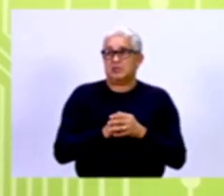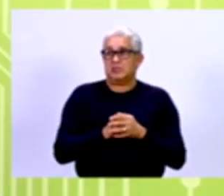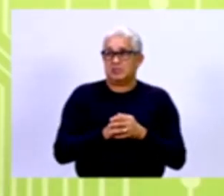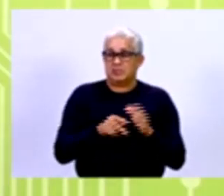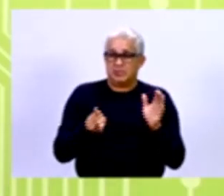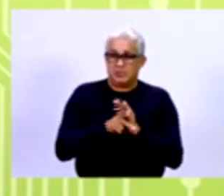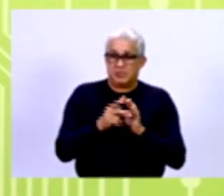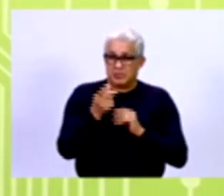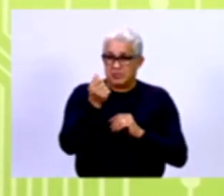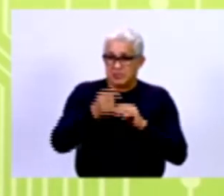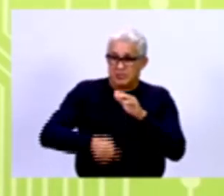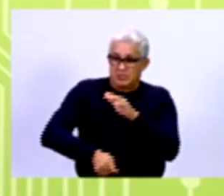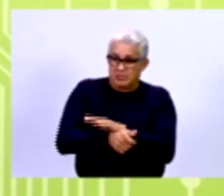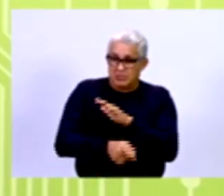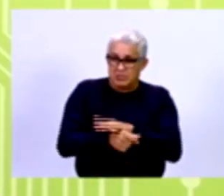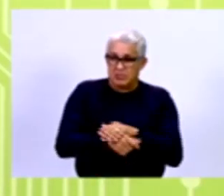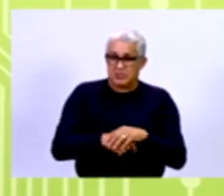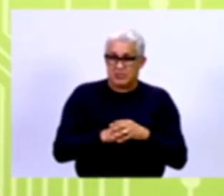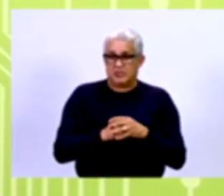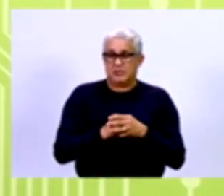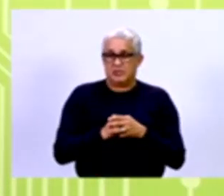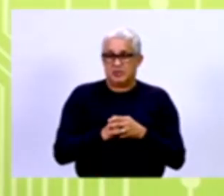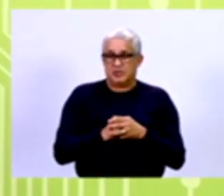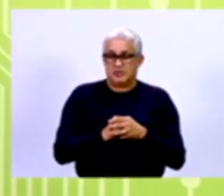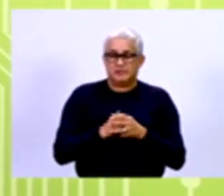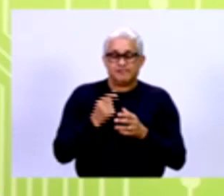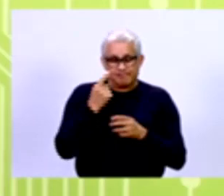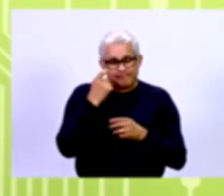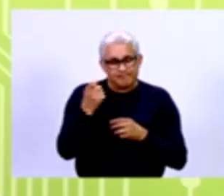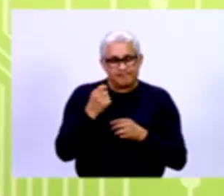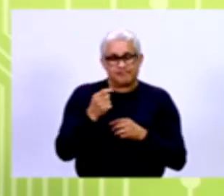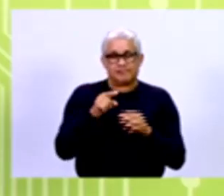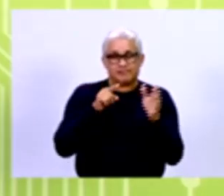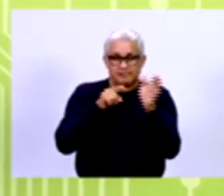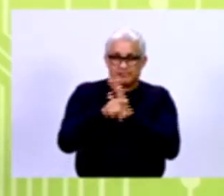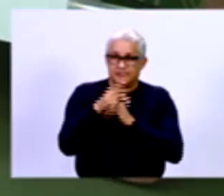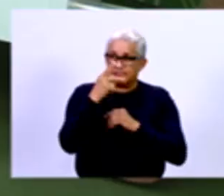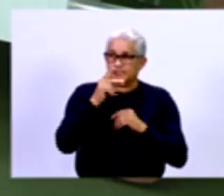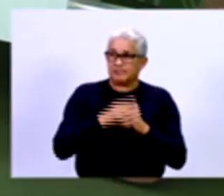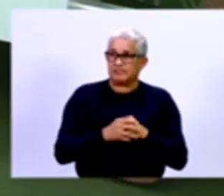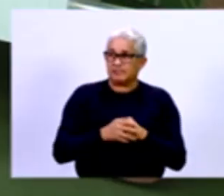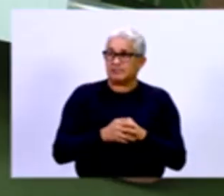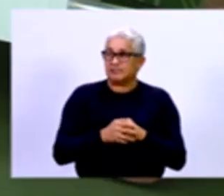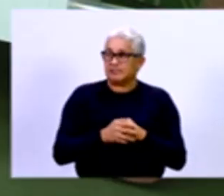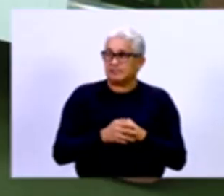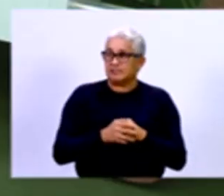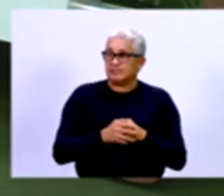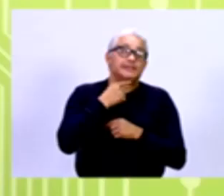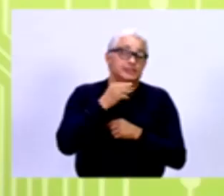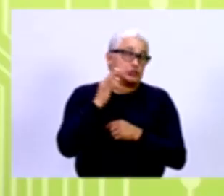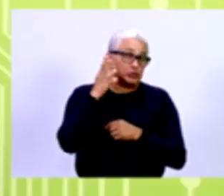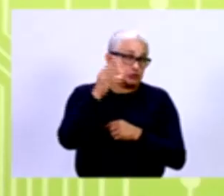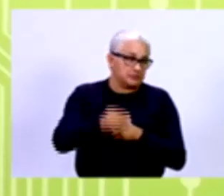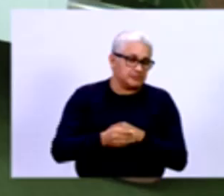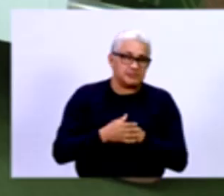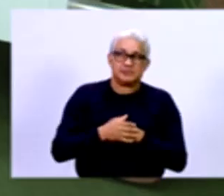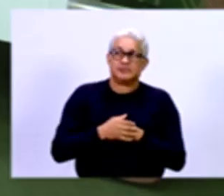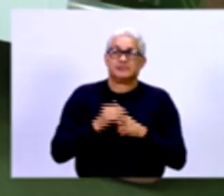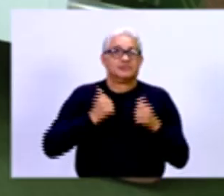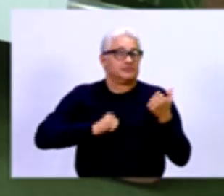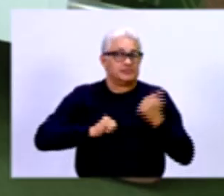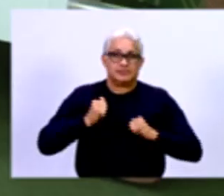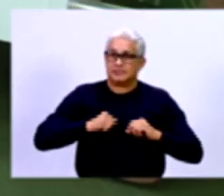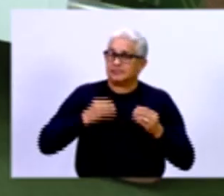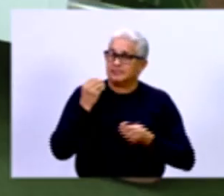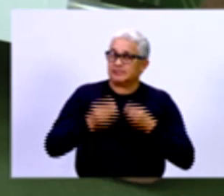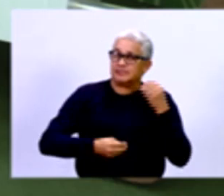investir. Então, nesse sentido, é interessante a sua pergunta. Por favor, a próxima, tem? Todo mundo querendo saber como é que vai